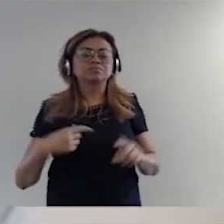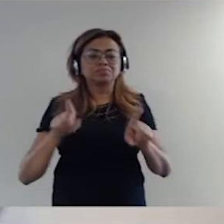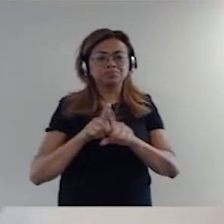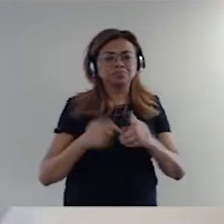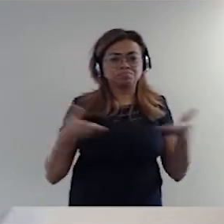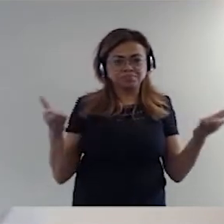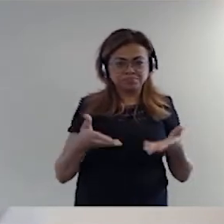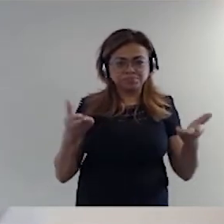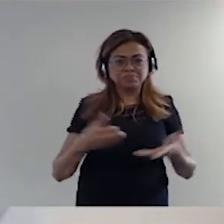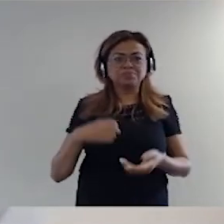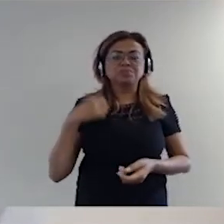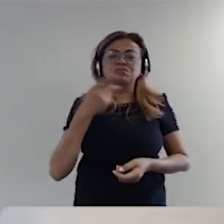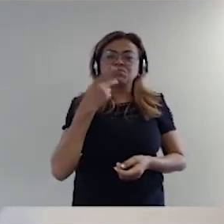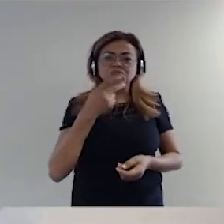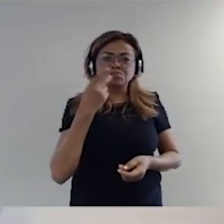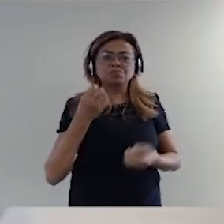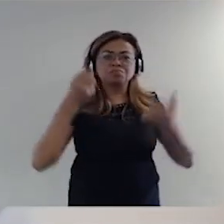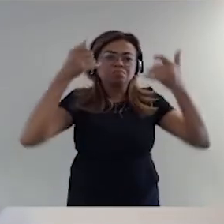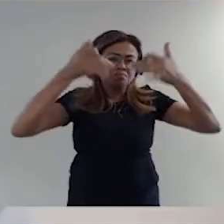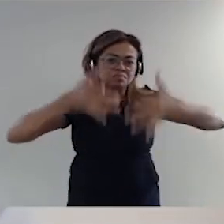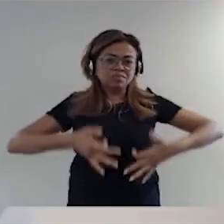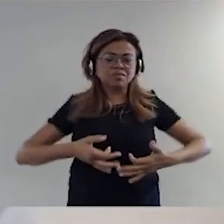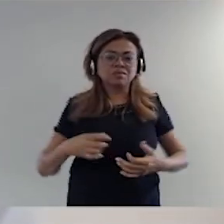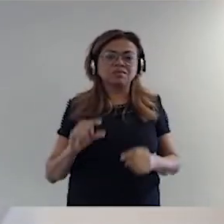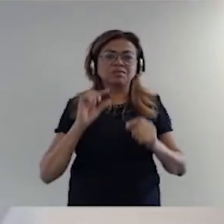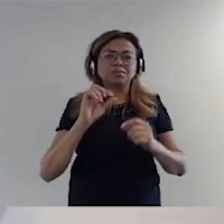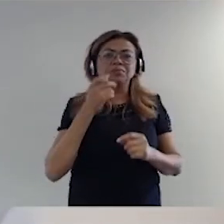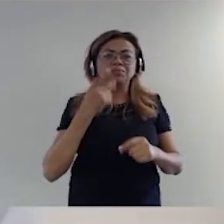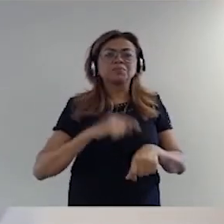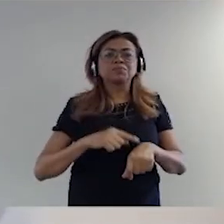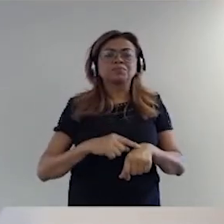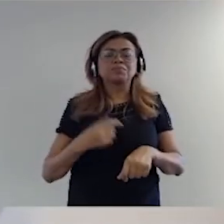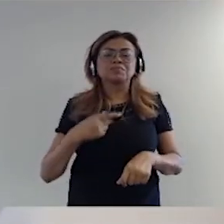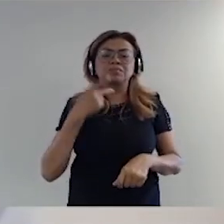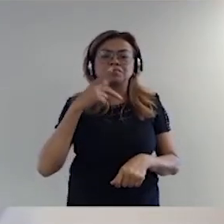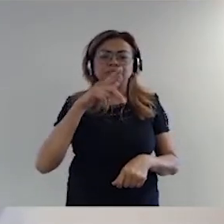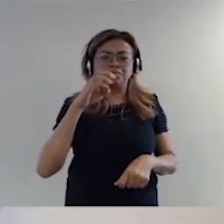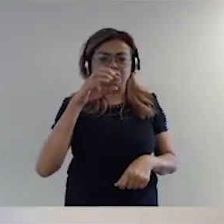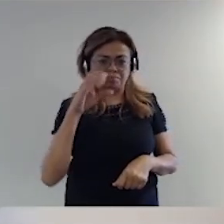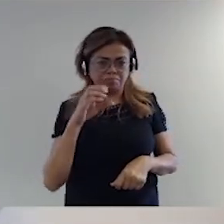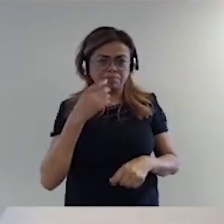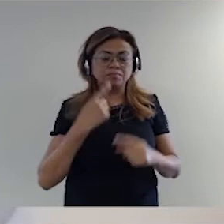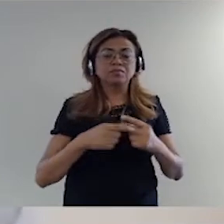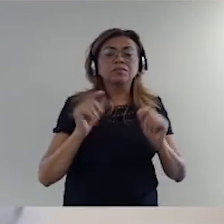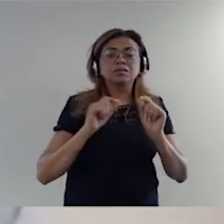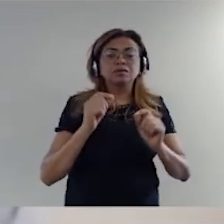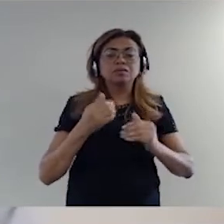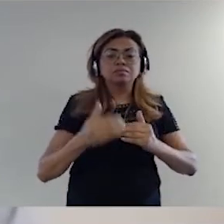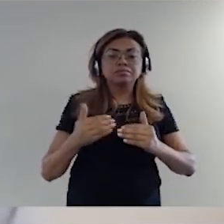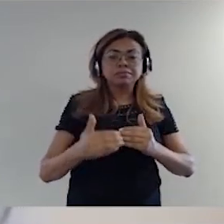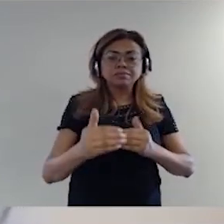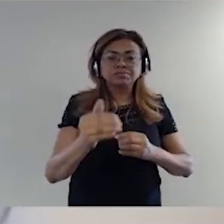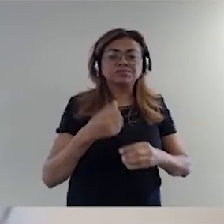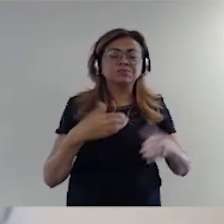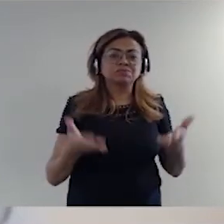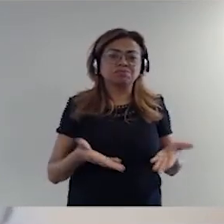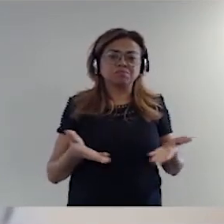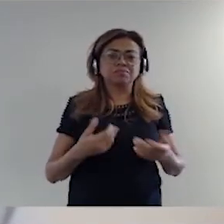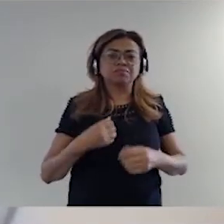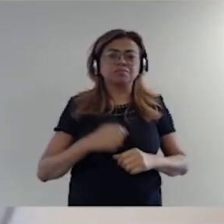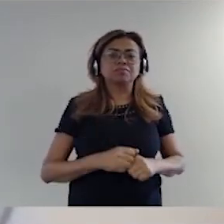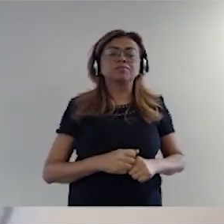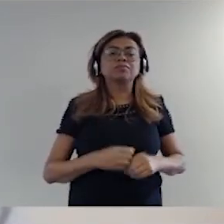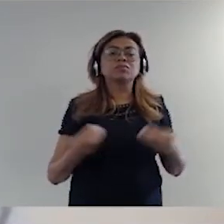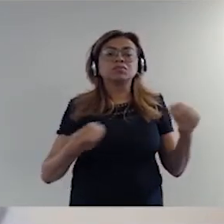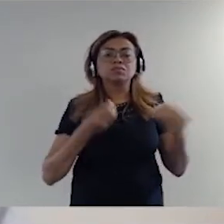também, vai falar um pouco para nós sobre essa PEC e que andamento atual, como